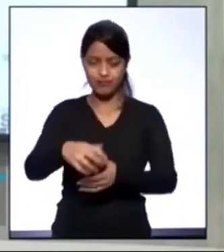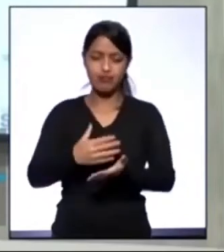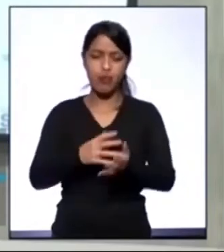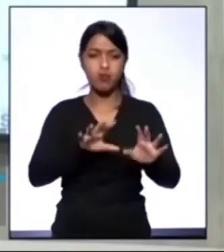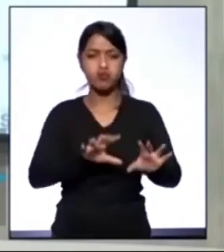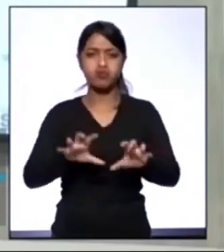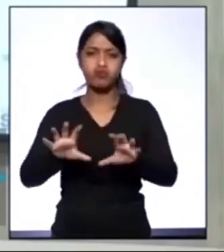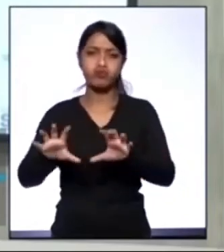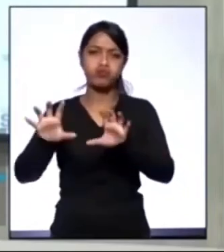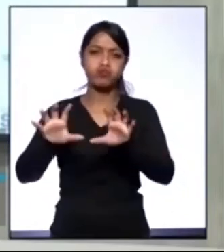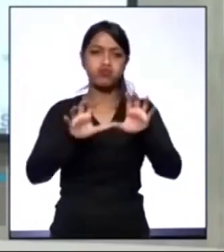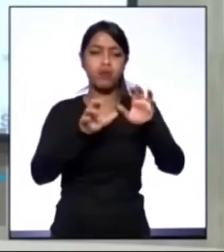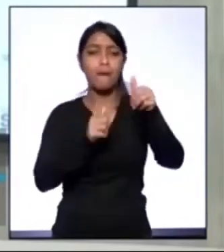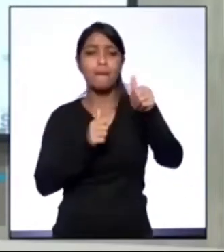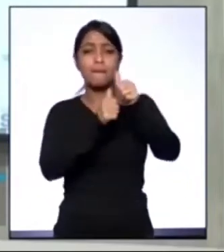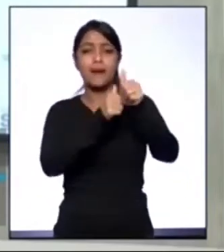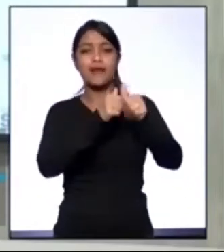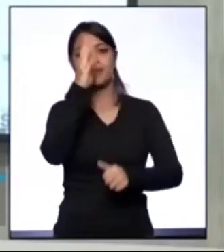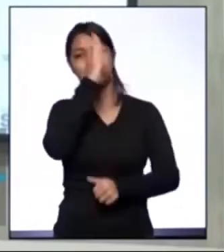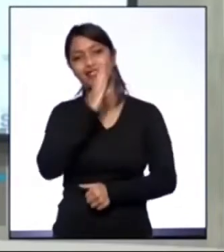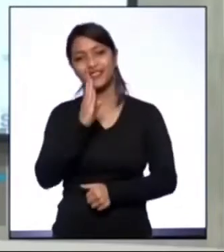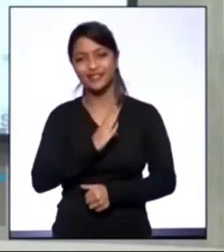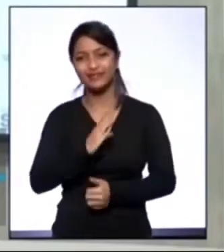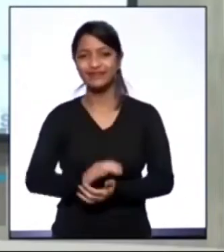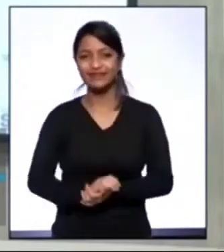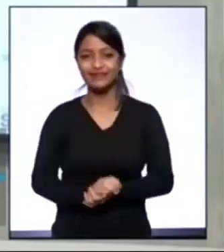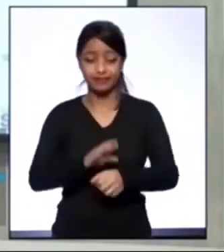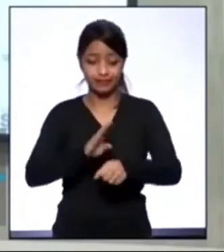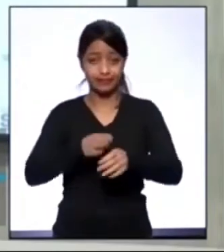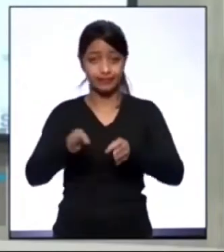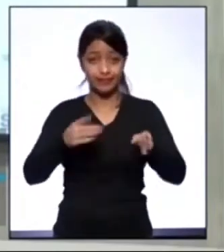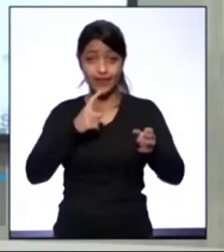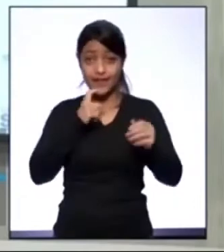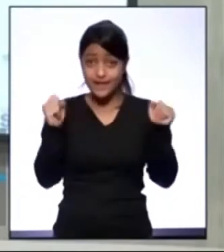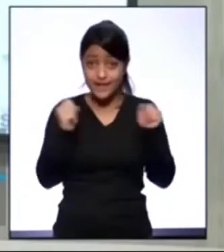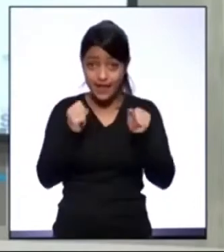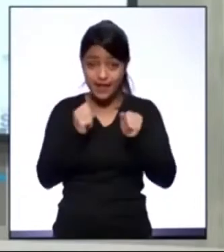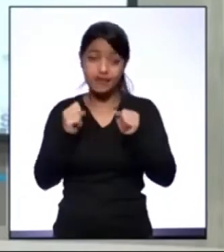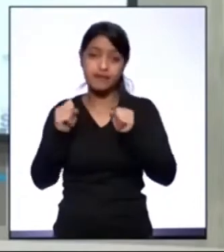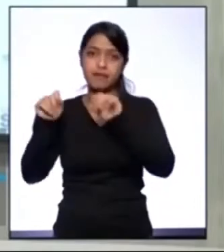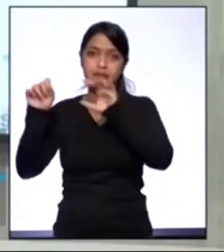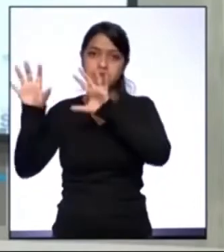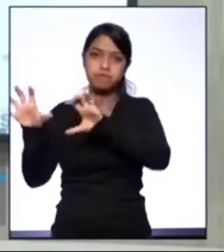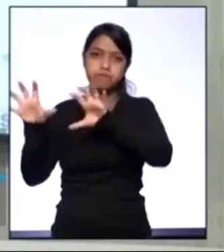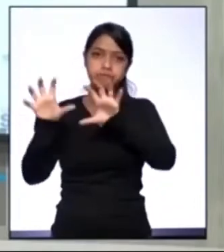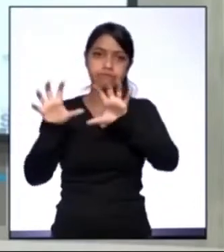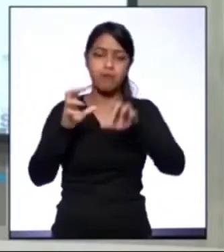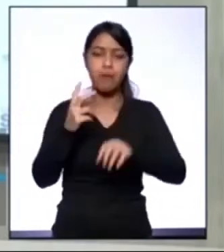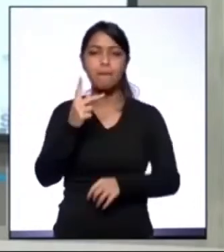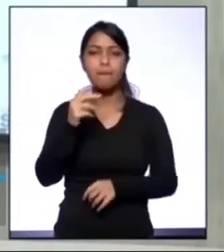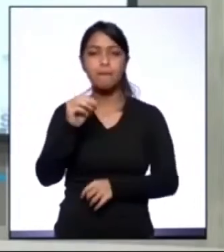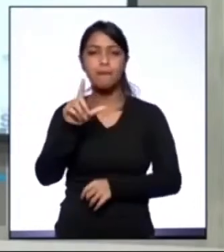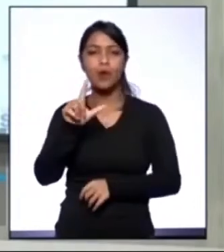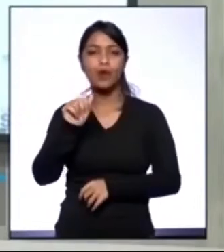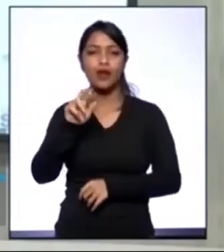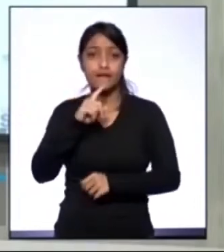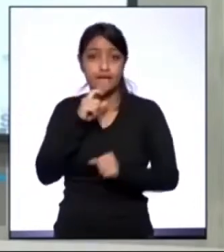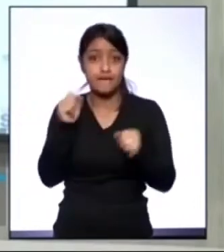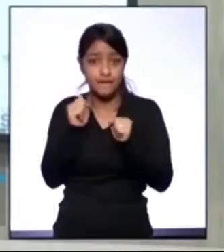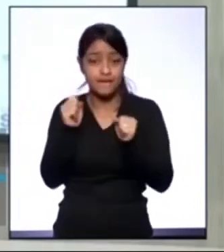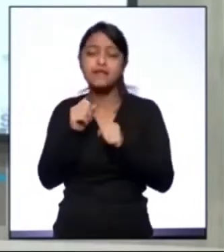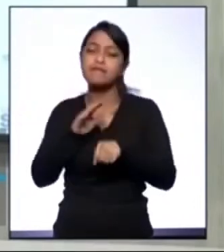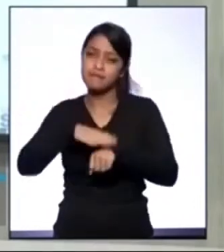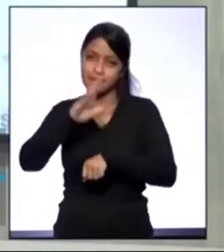diz que durante o inverno, as incursões das massas polares são mais frequentes e intensas. Resumindo,